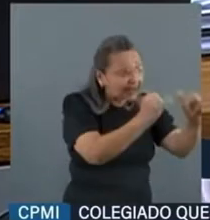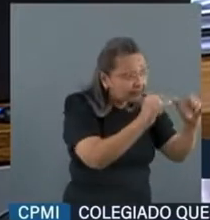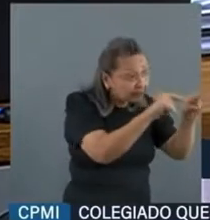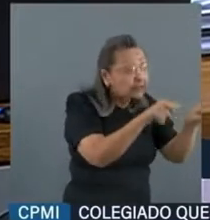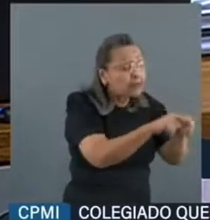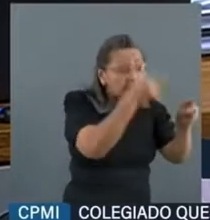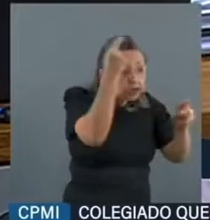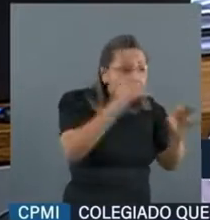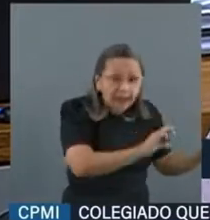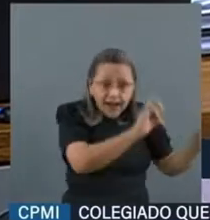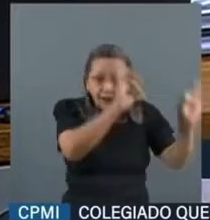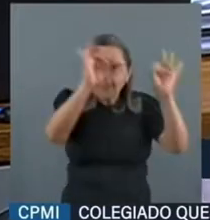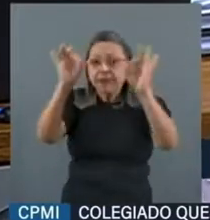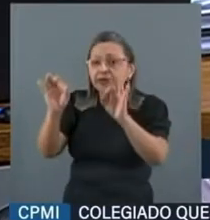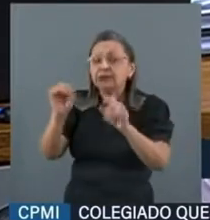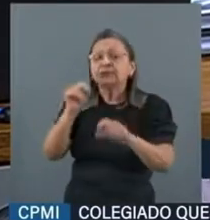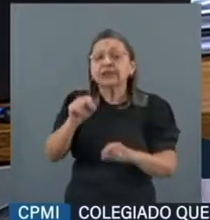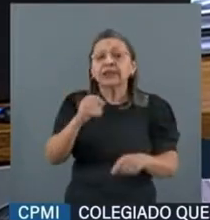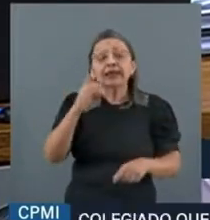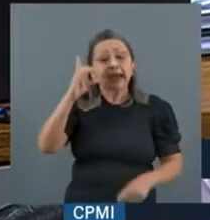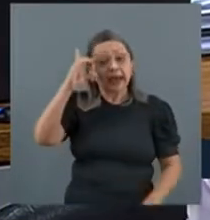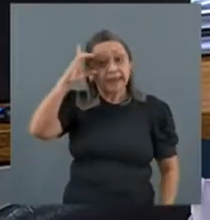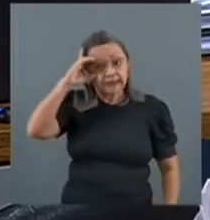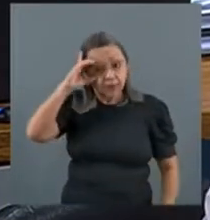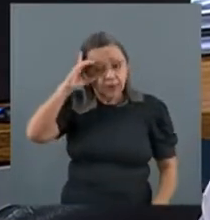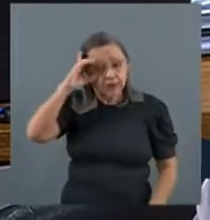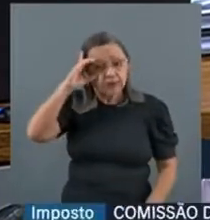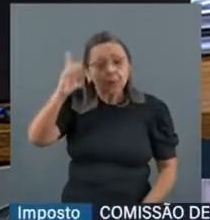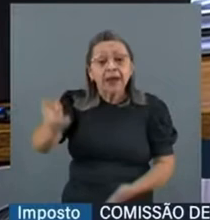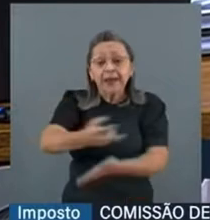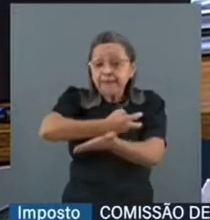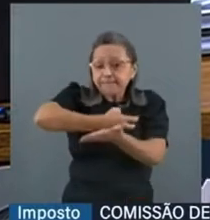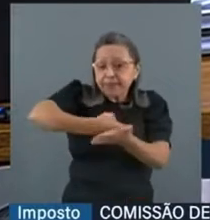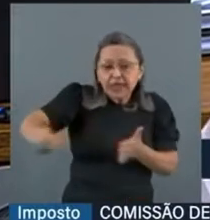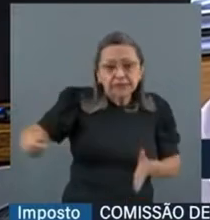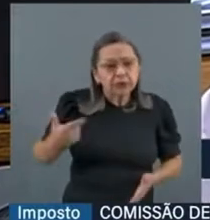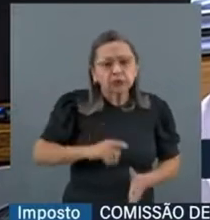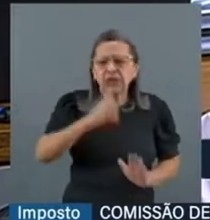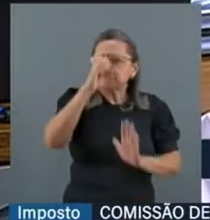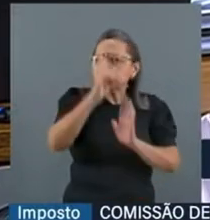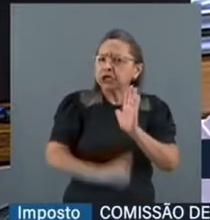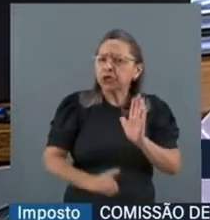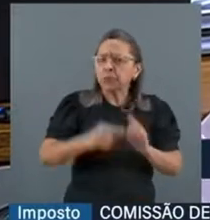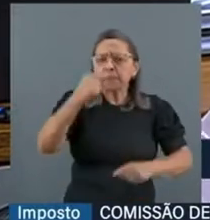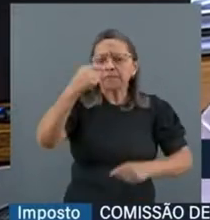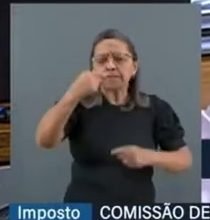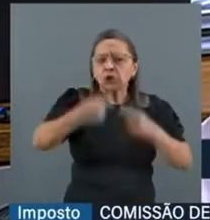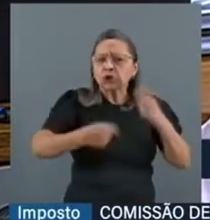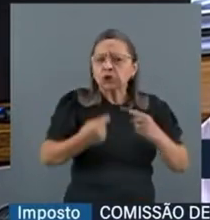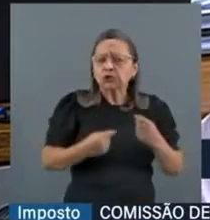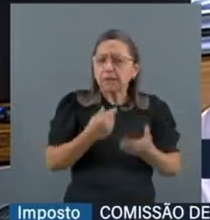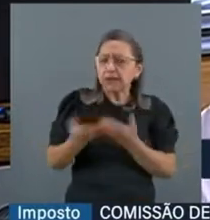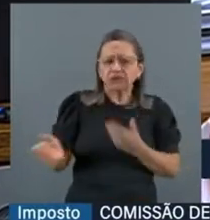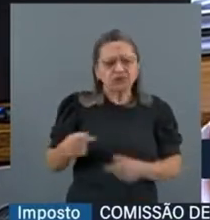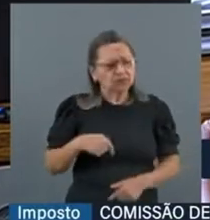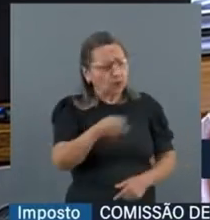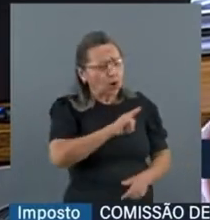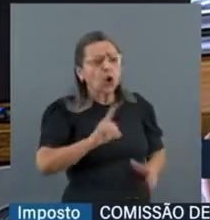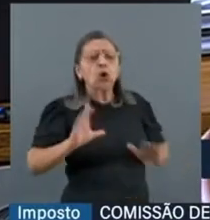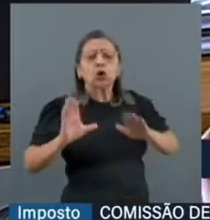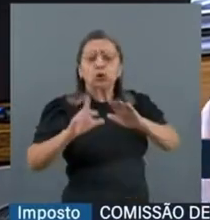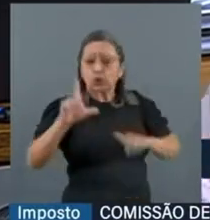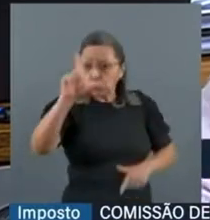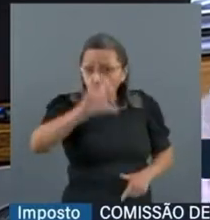estamos assim no Seu Jorge que a Dilma Rousseff em pichada não teve os direitos políticos dela perdido o Lula foi